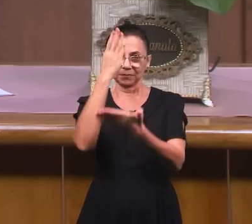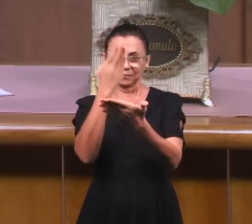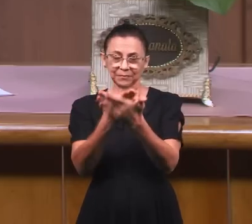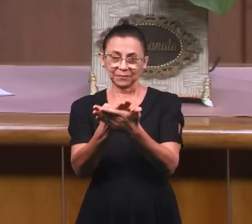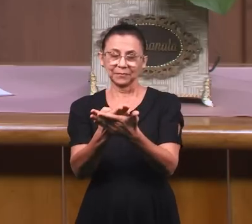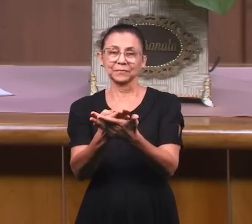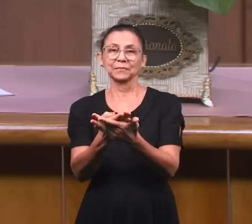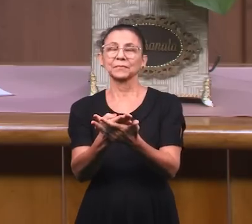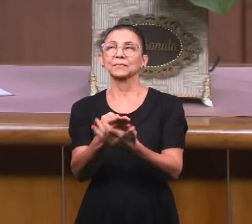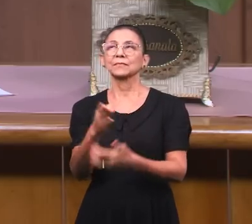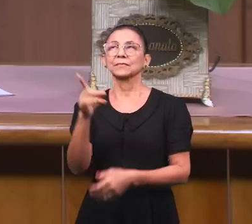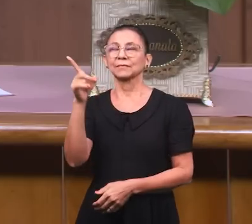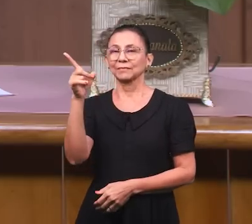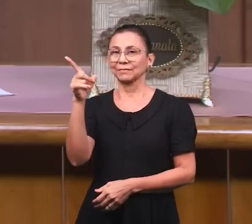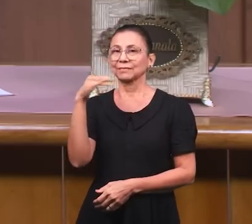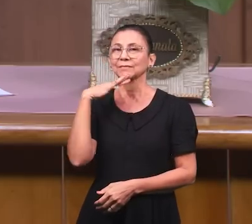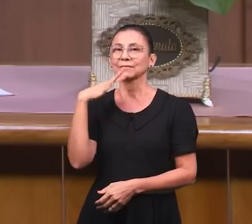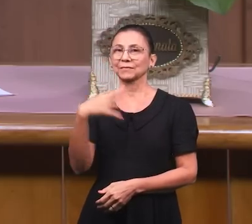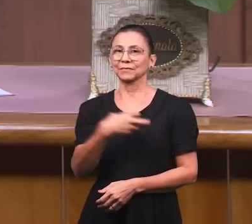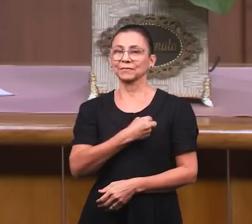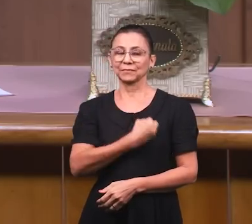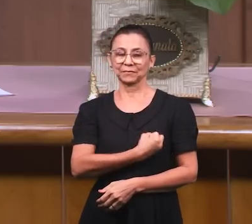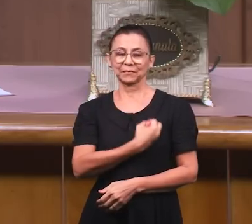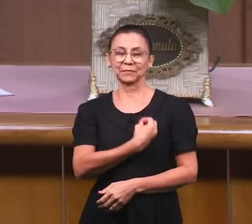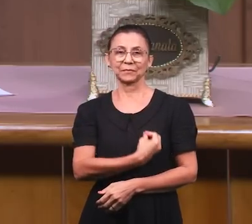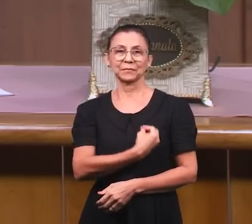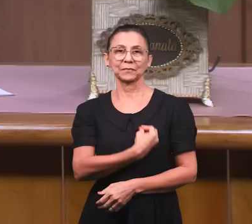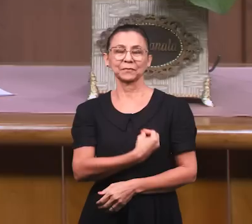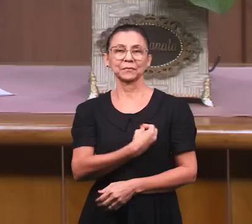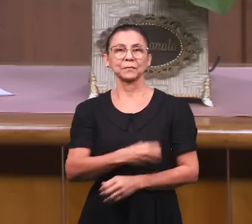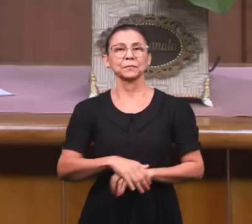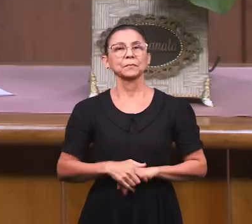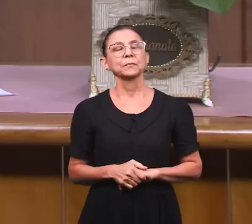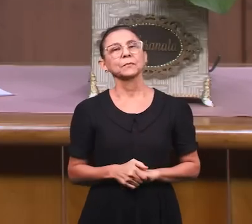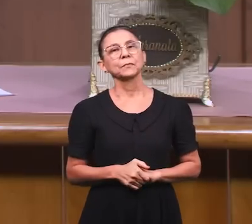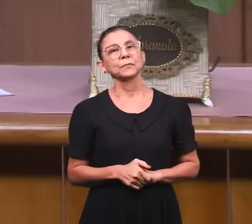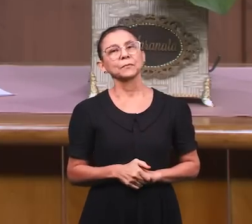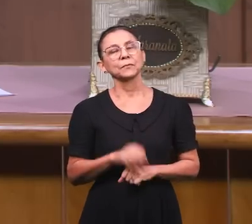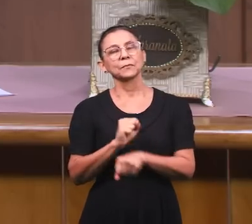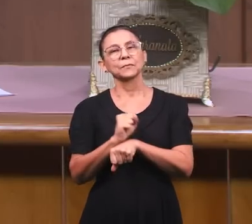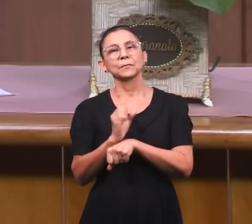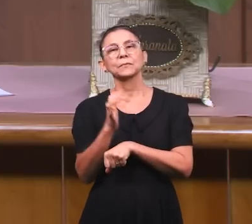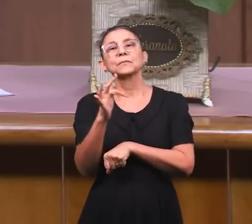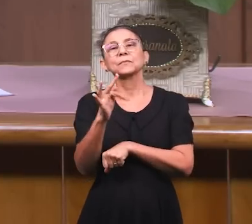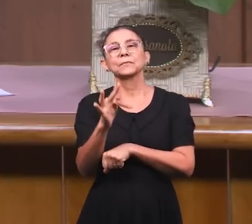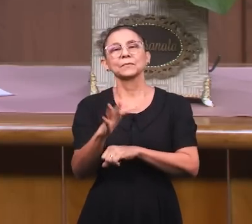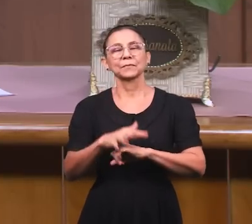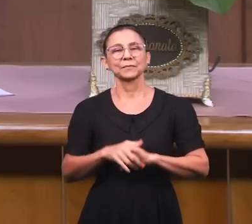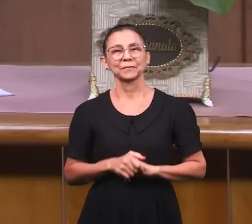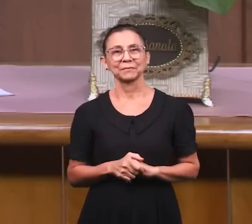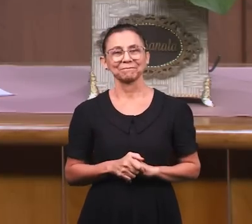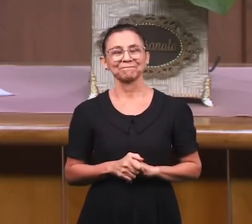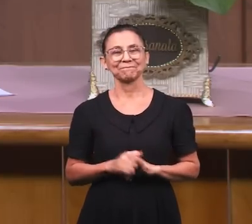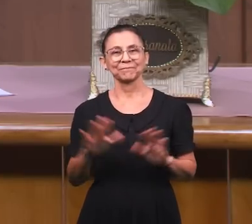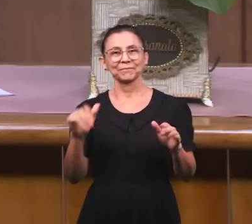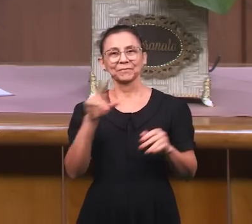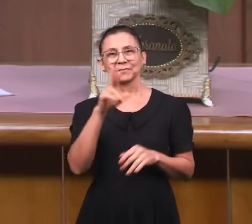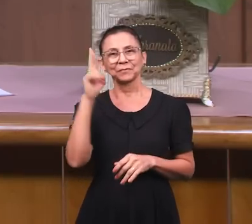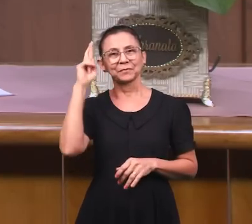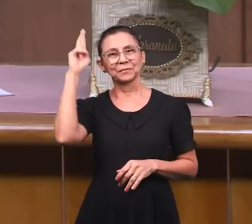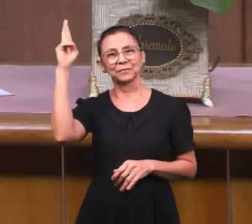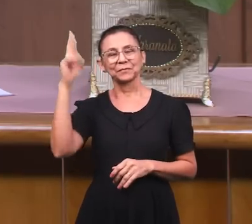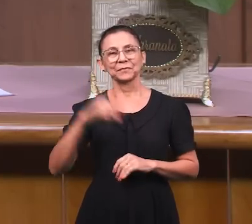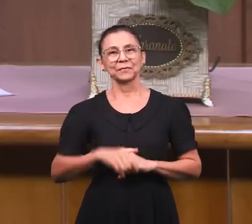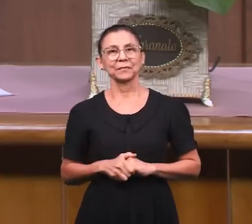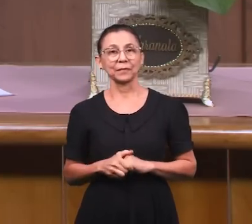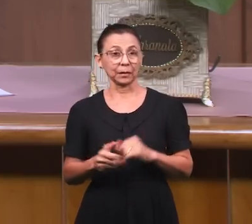Ele é o nosso Salvador, Ele é a nossa vida, Ele é a nossa esperança. Louvado seja o nome do Senhor.